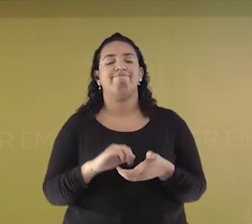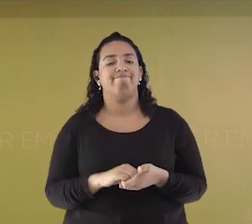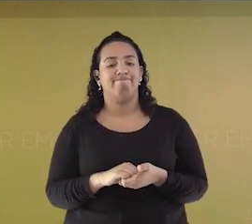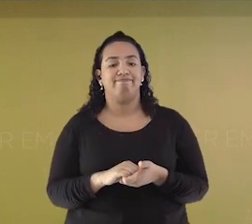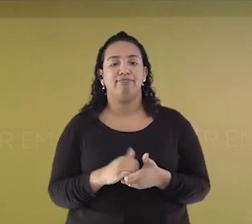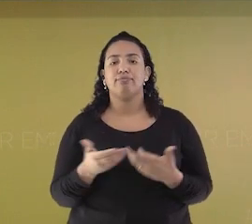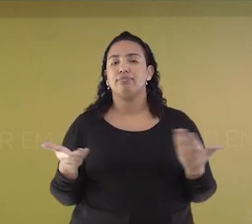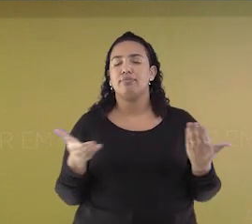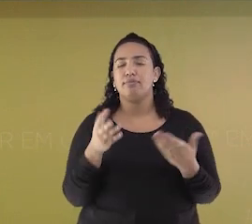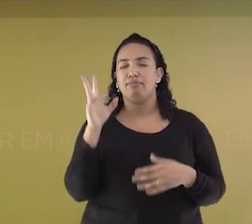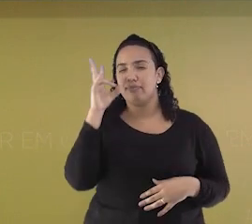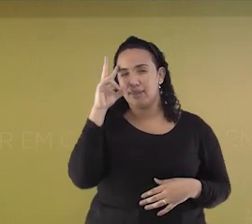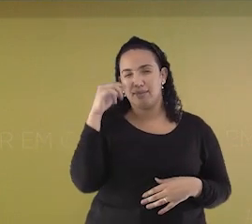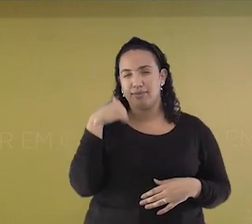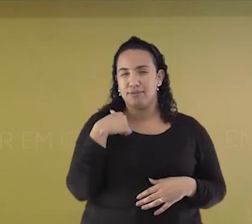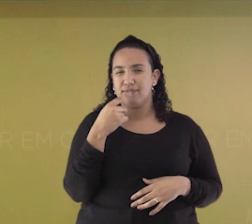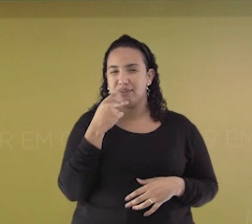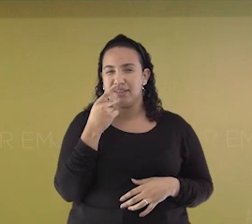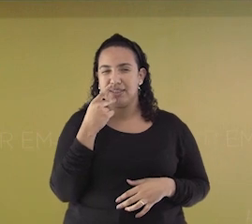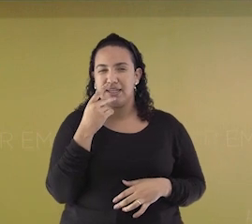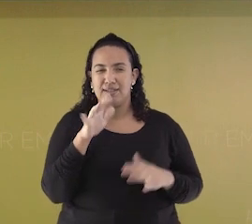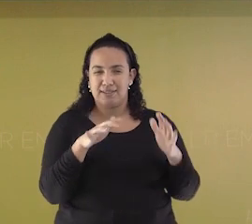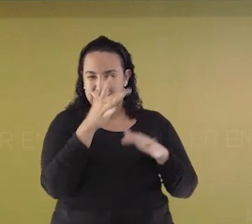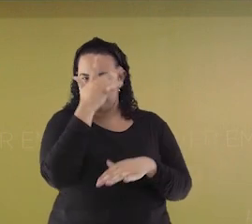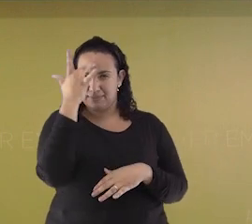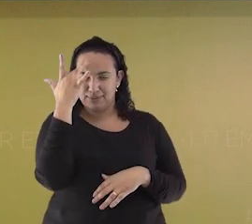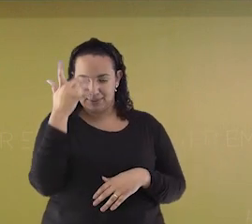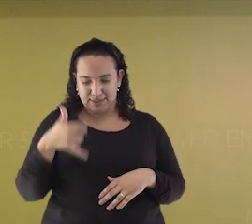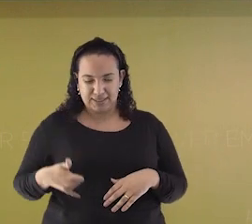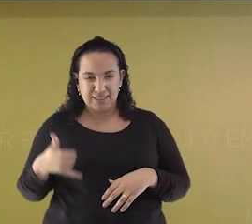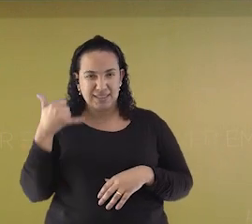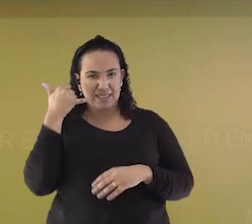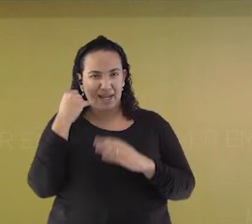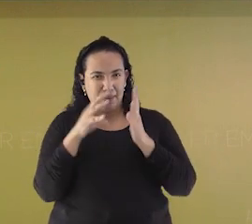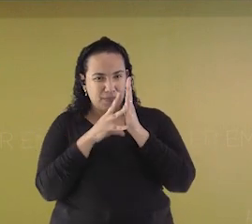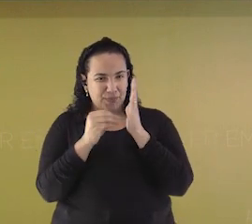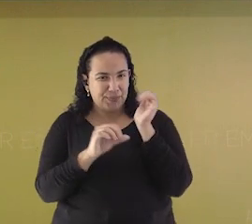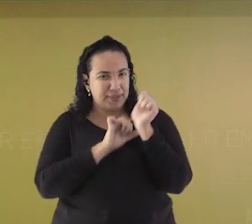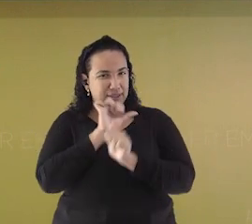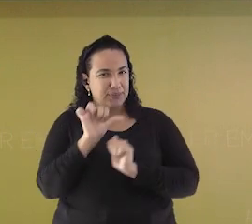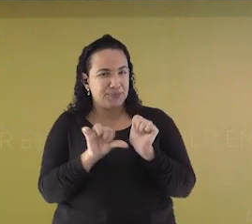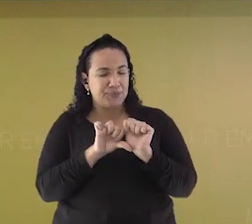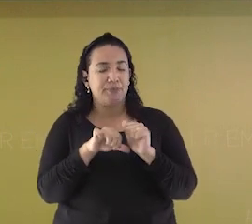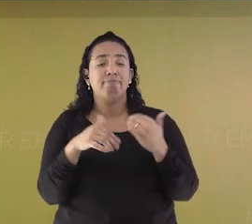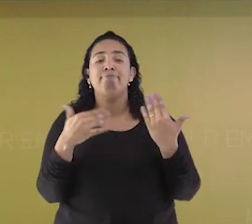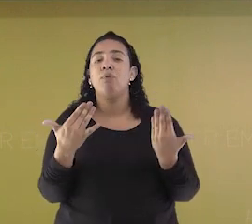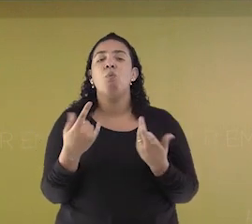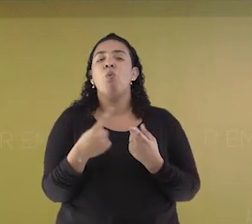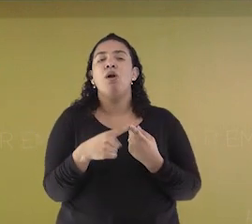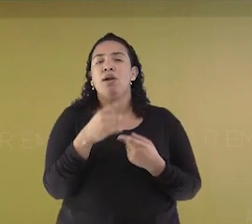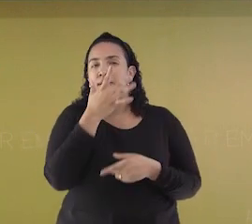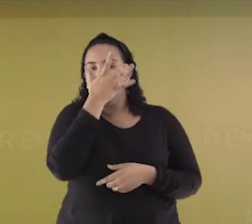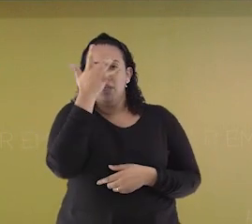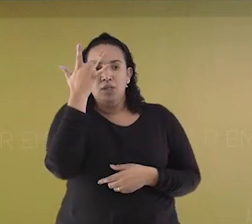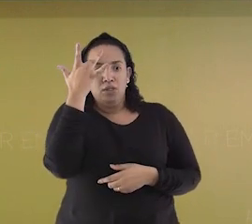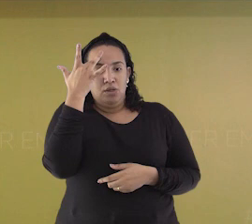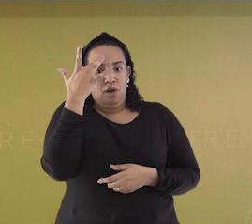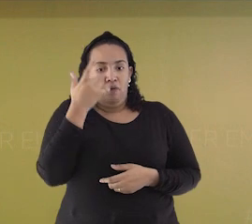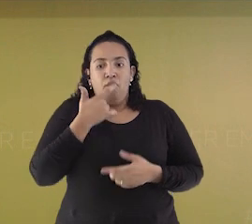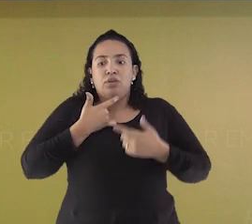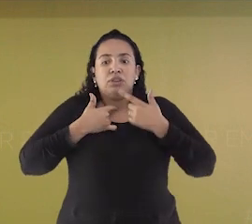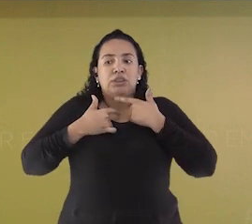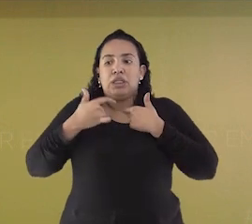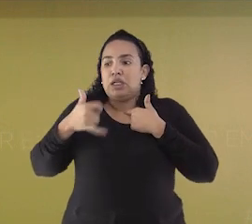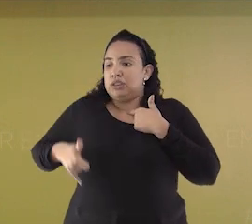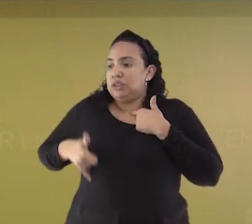Agora, voltando à questão de trocar ou não de celular. Por que muitas pessoas se sentem motivadas a trocar de